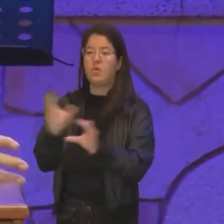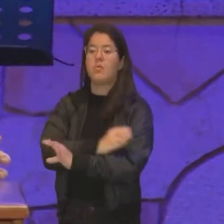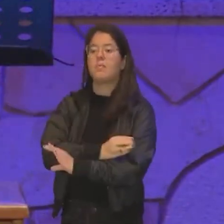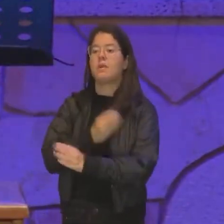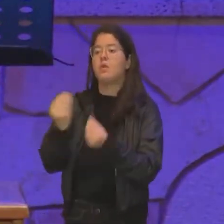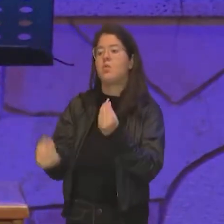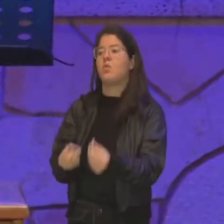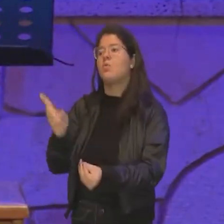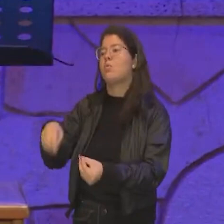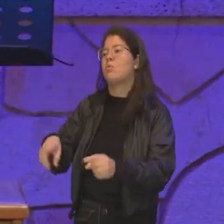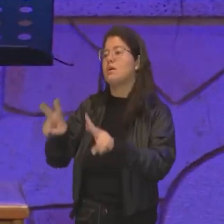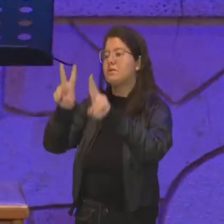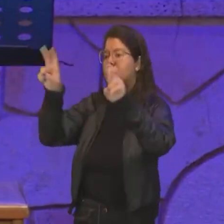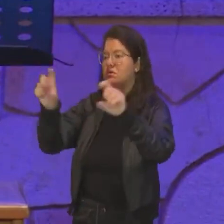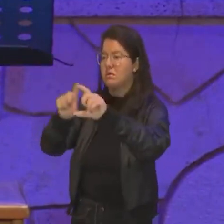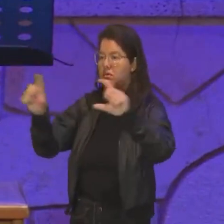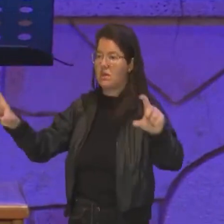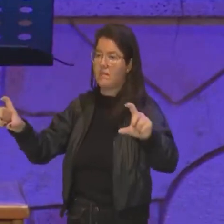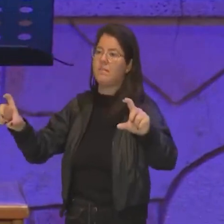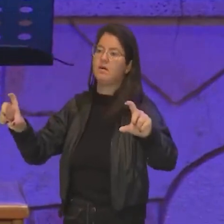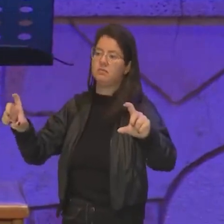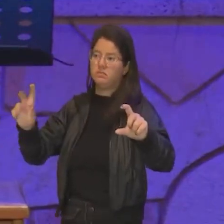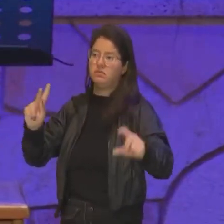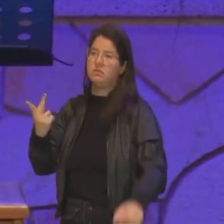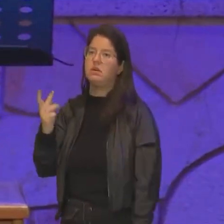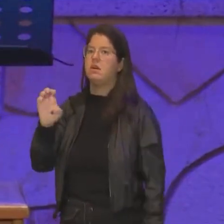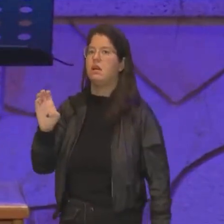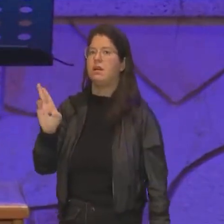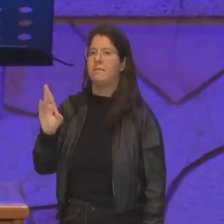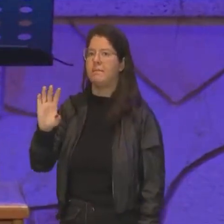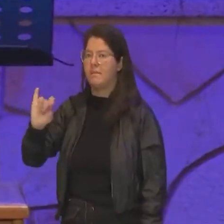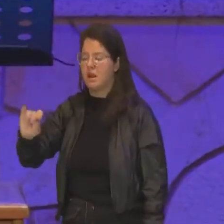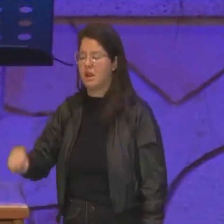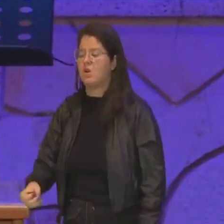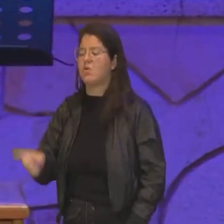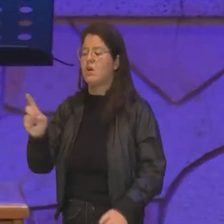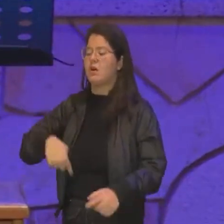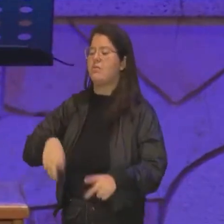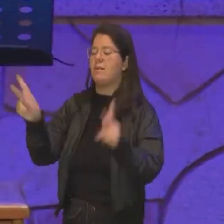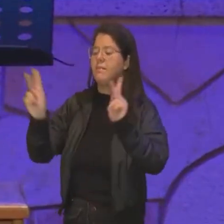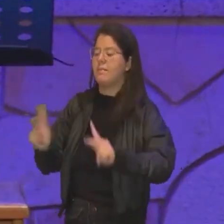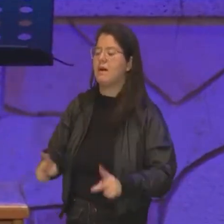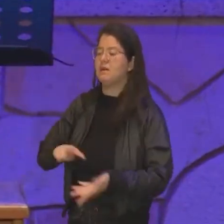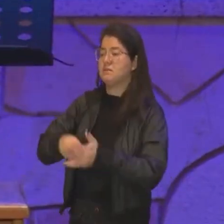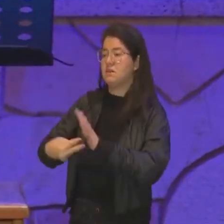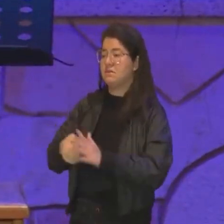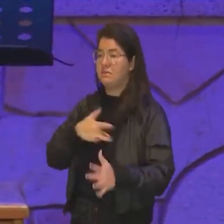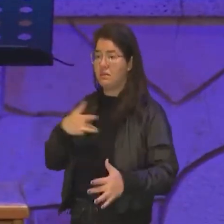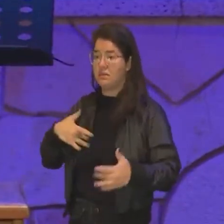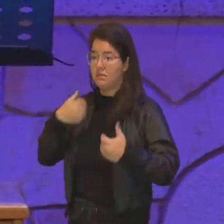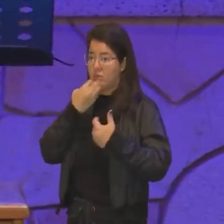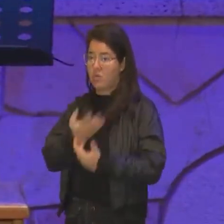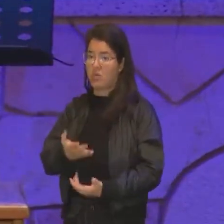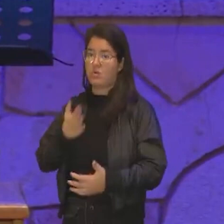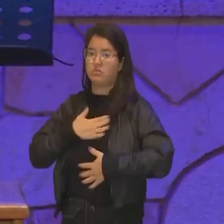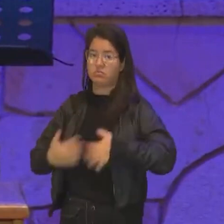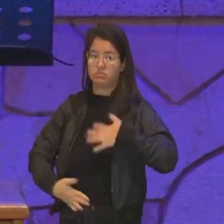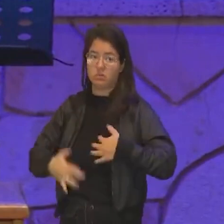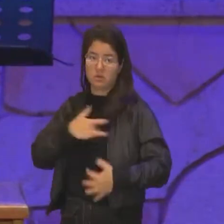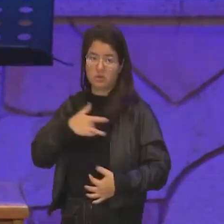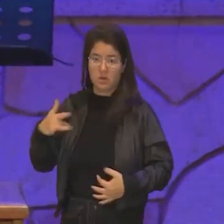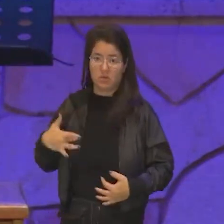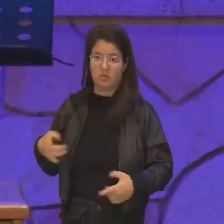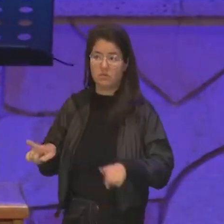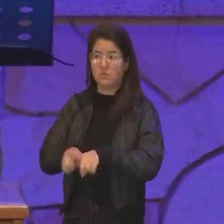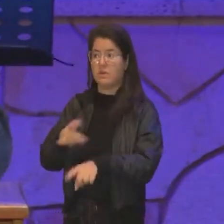como esta expressão se apresenta lá no hebraico. Uma paz que envolve bem-estar, que envolve saúde física, que envolve